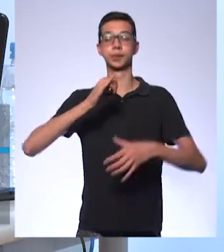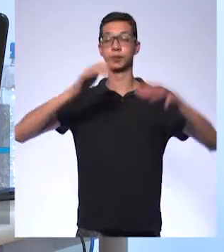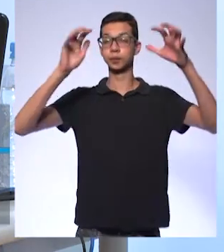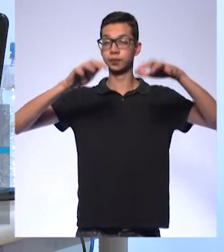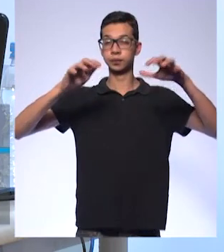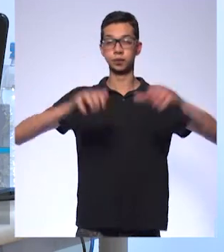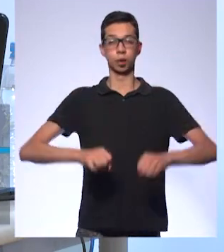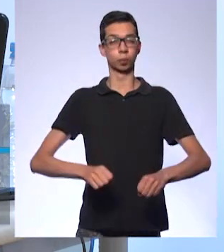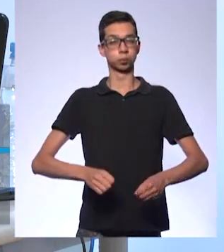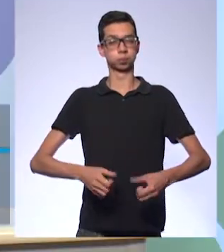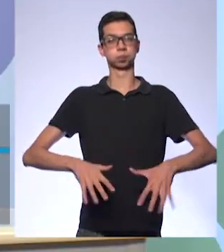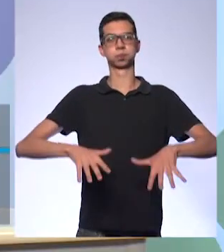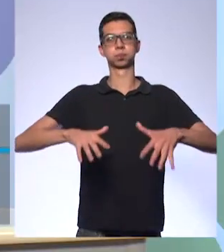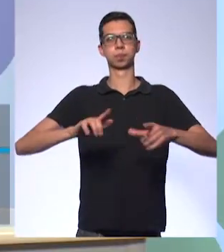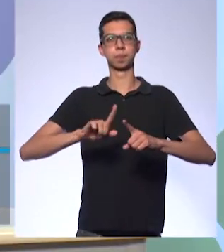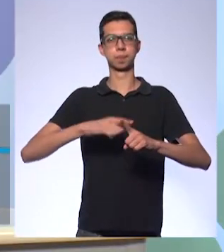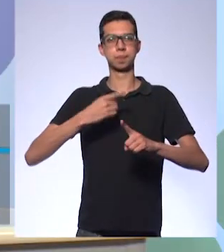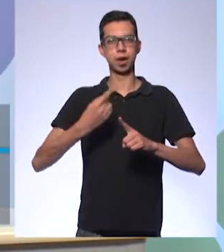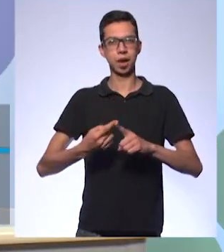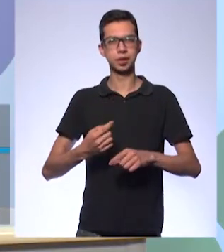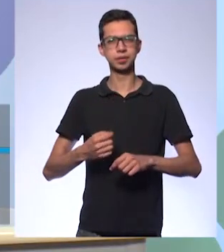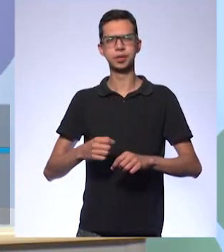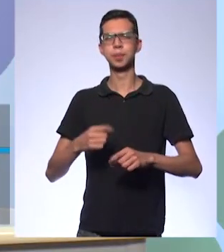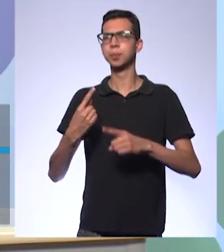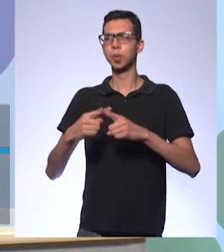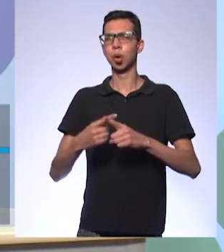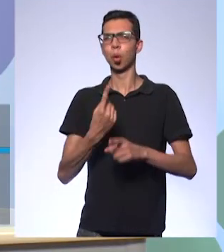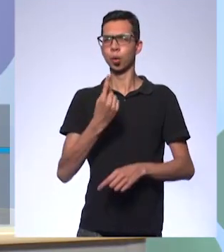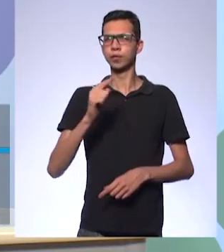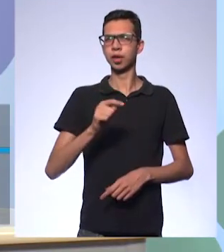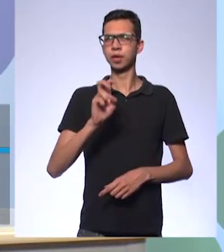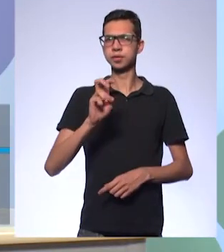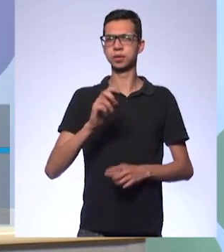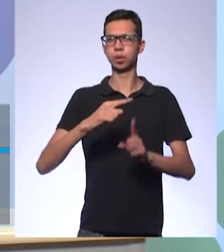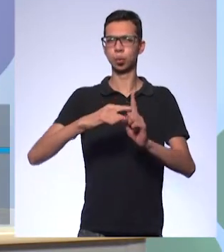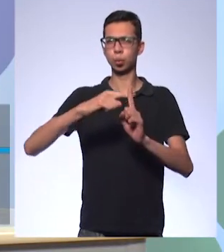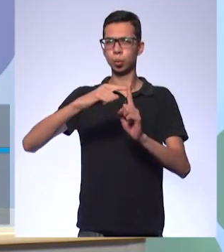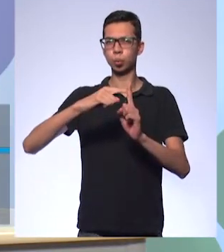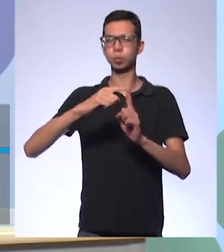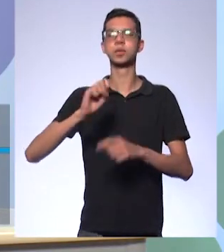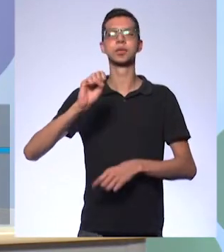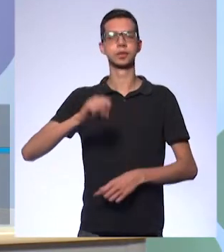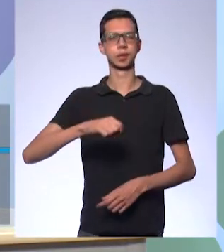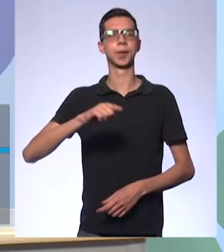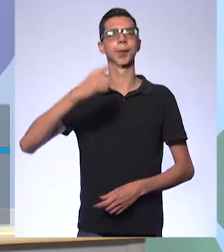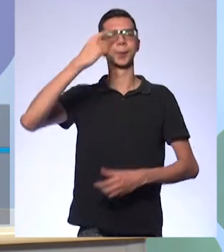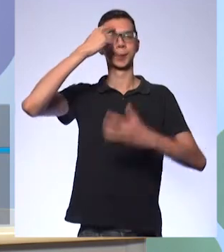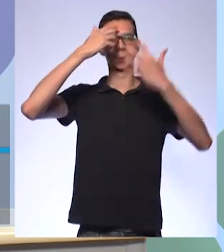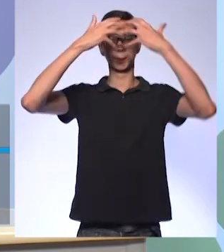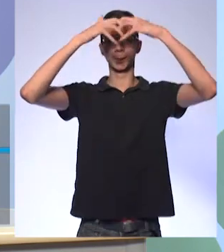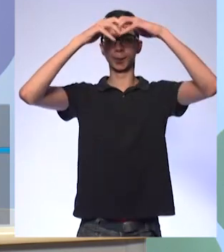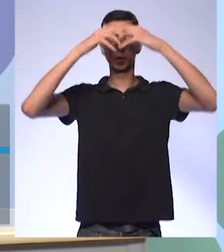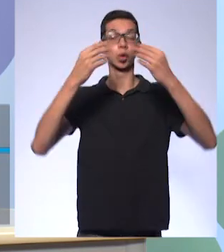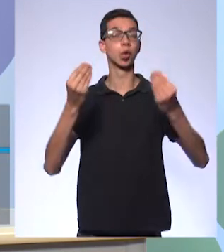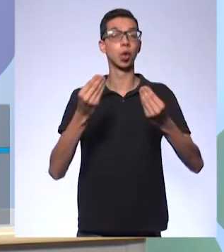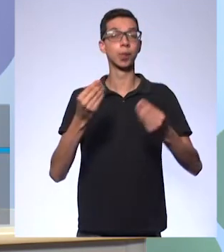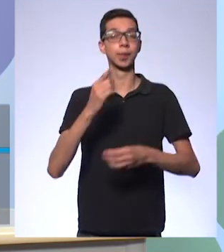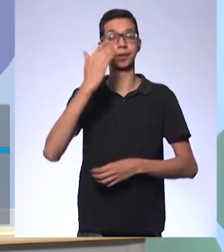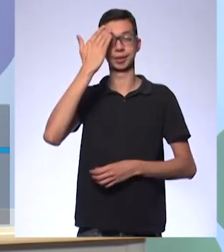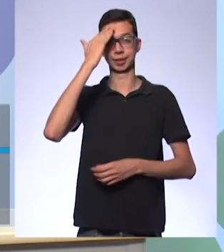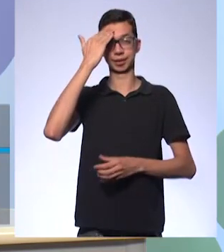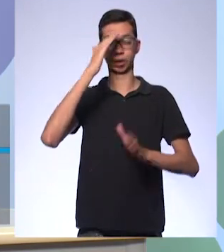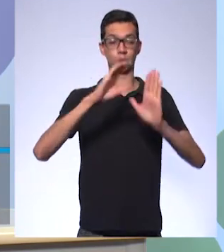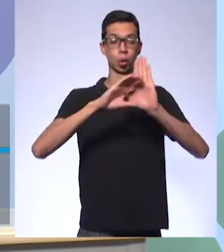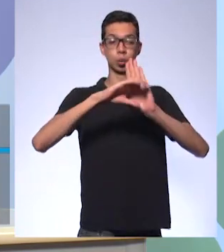grau? Por causa de 1,5 grau. Pensem o seguinte, para a gente entender todo esse conceito, a gente precisa ter em mente o seguinte, que o